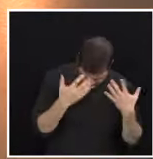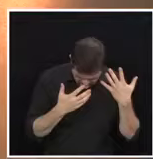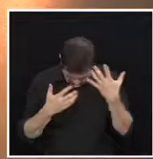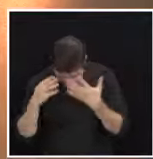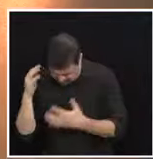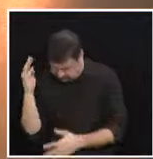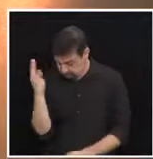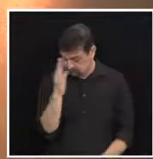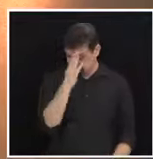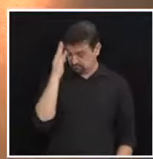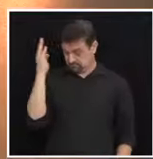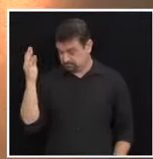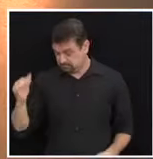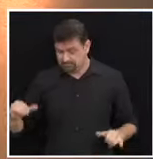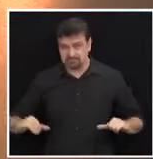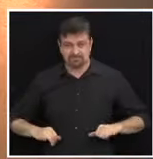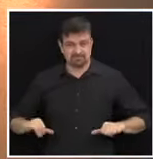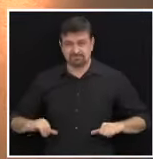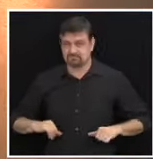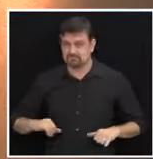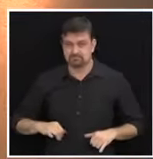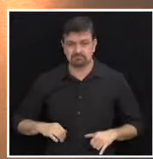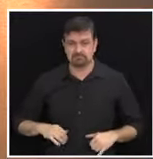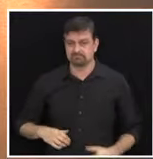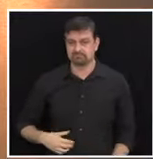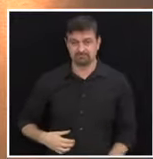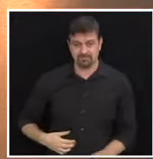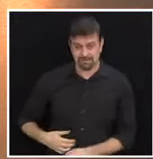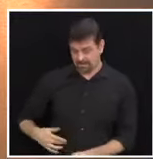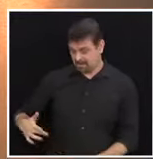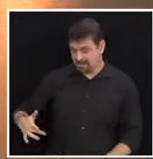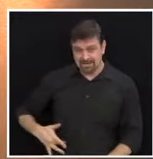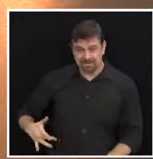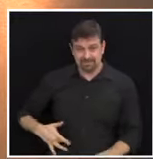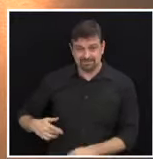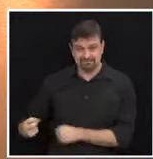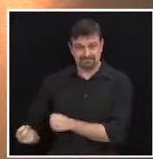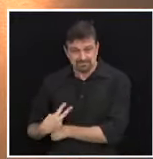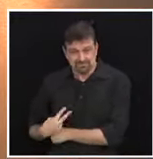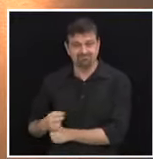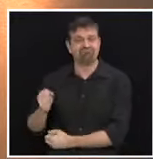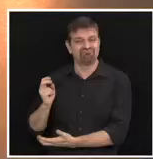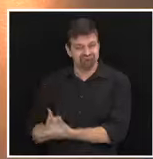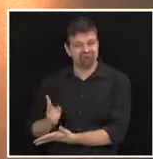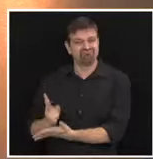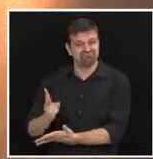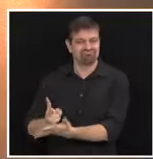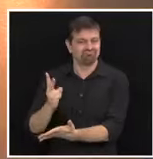dificuldades, eu não consegui o objetivo de zerar a carga viral,